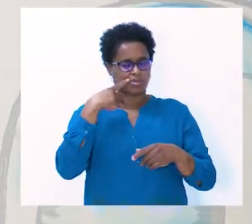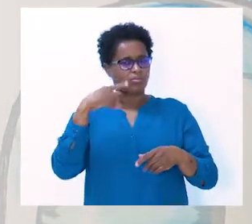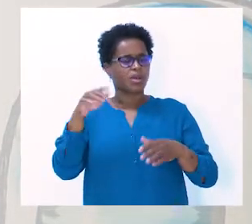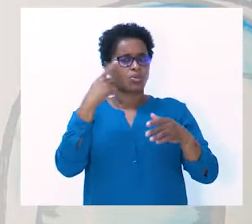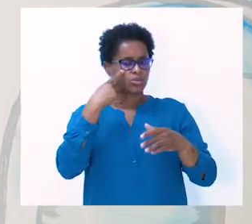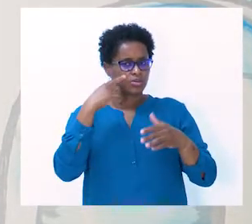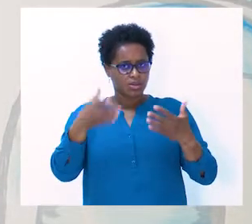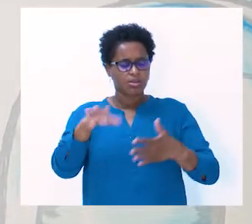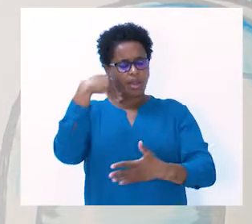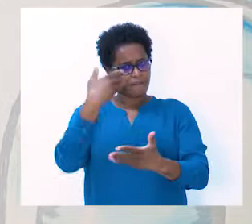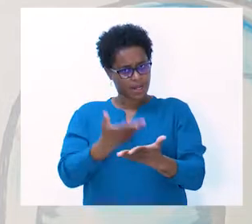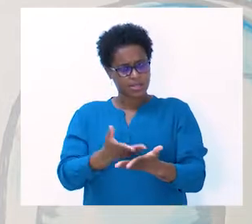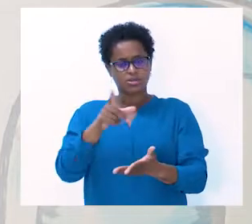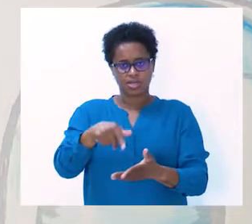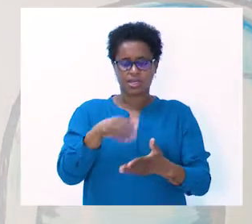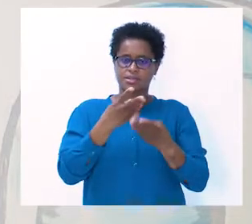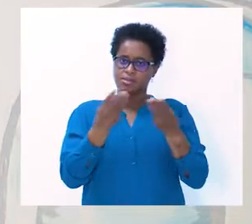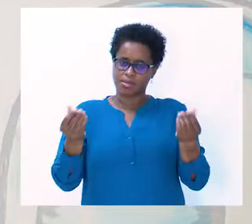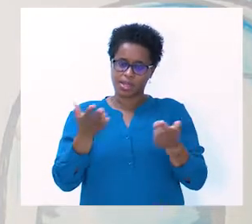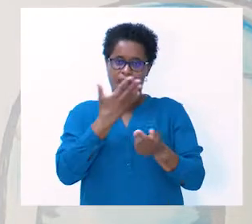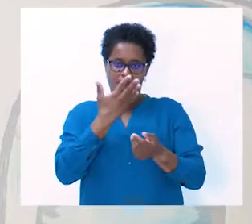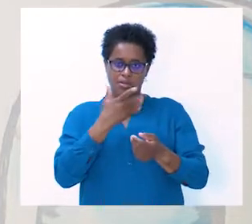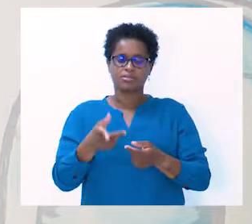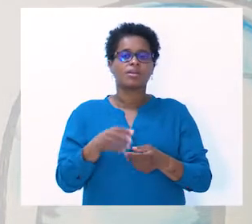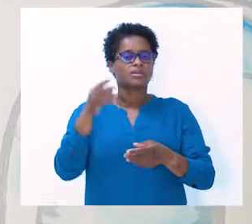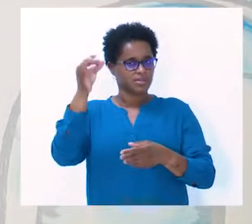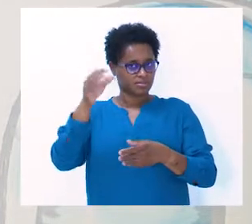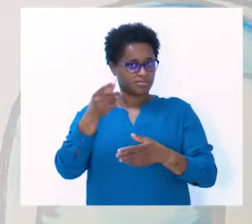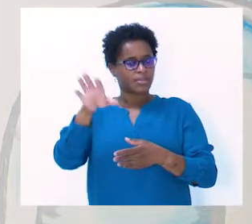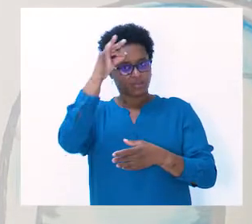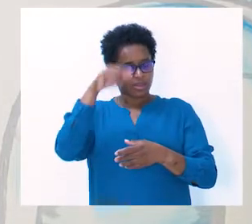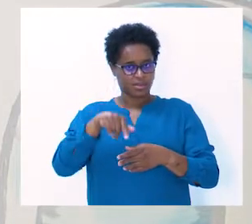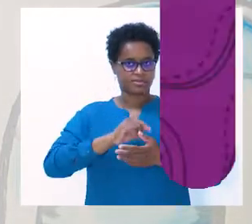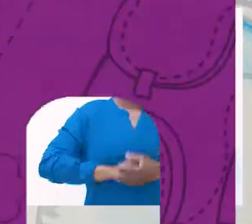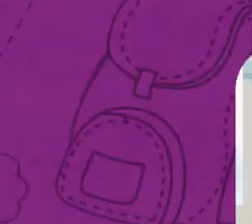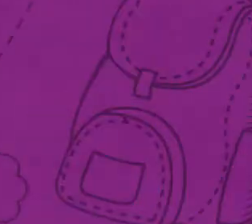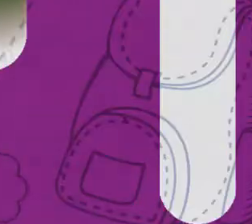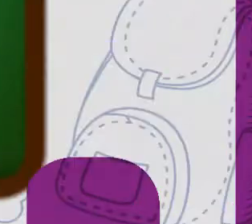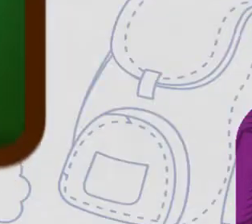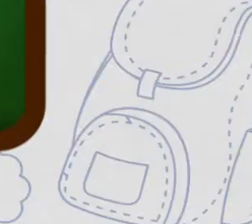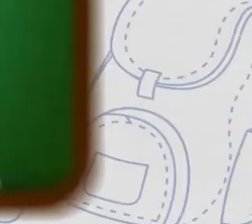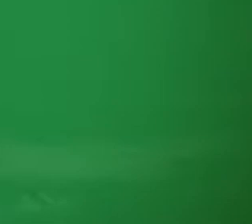vosso conhecimento e aplicação nessa matéria. Gravem isso, ok?